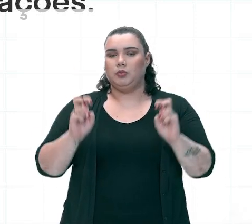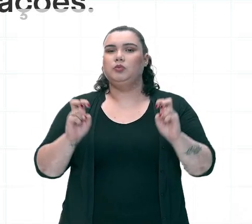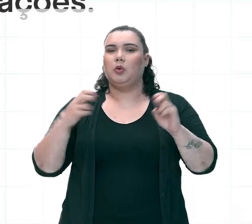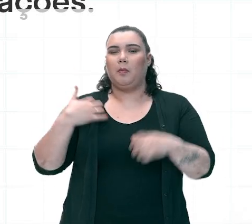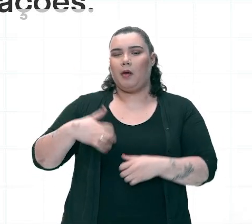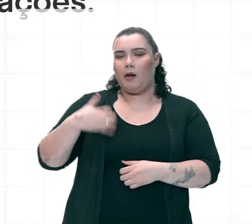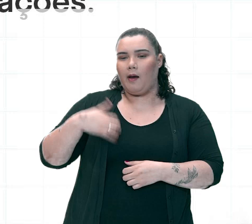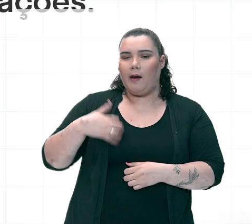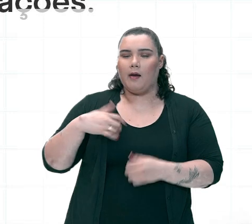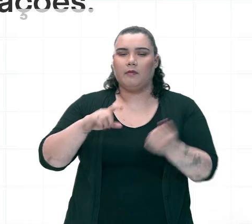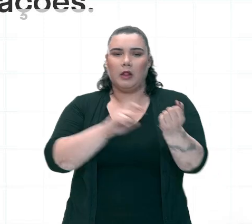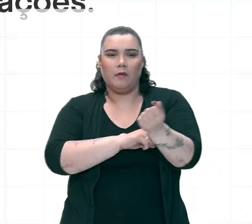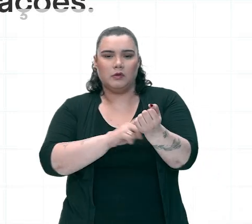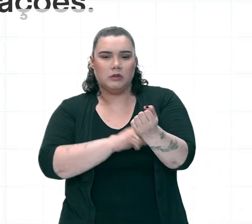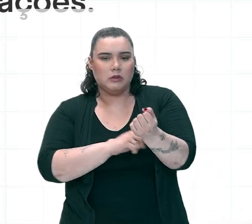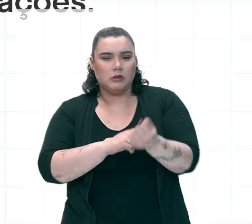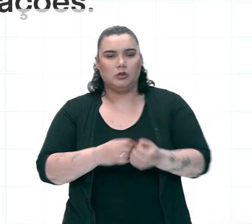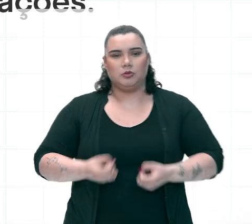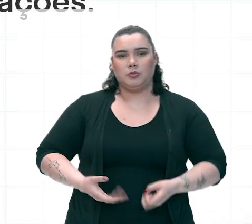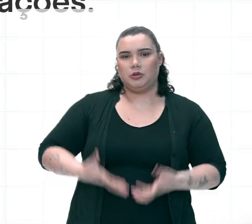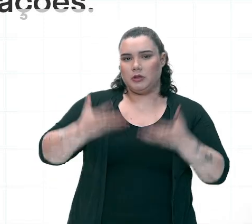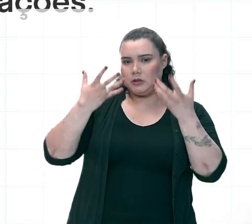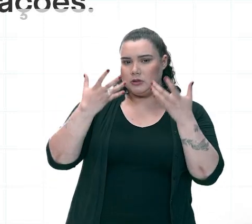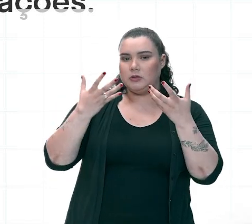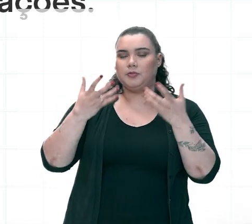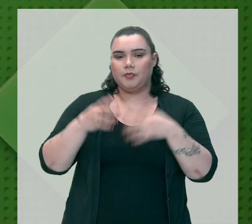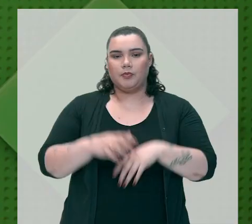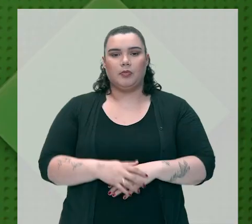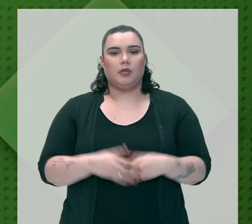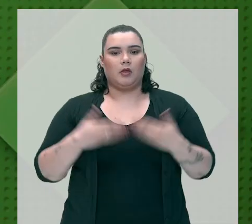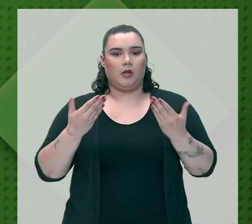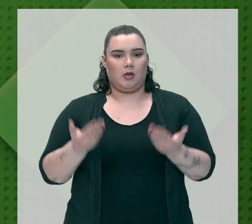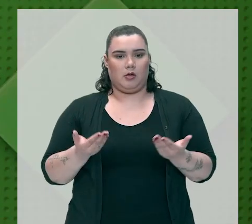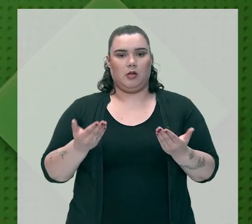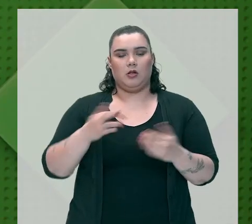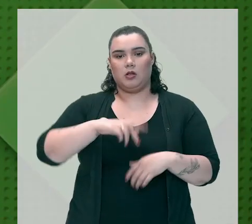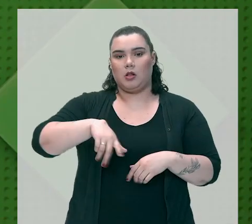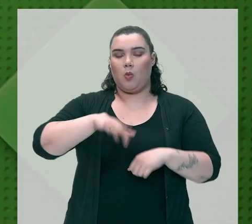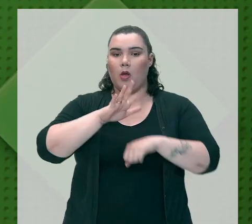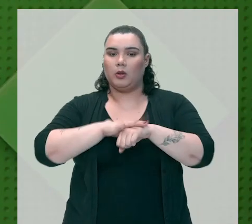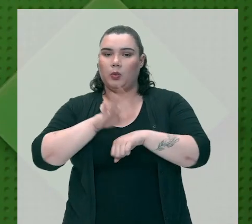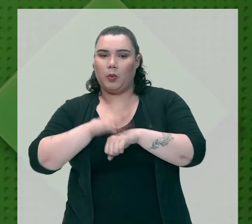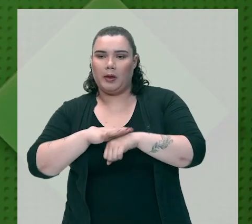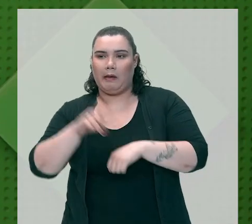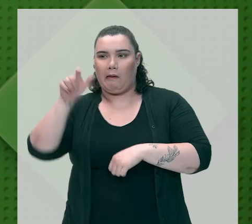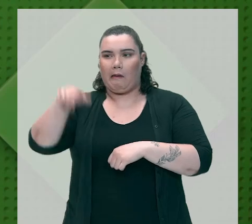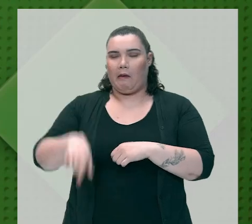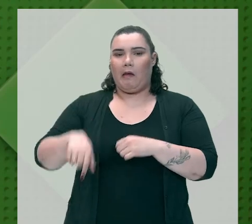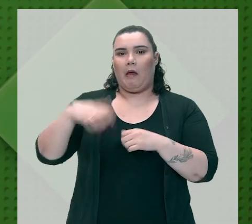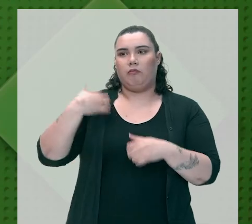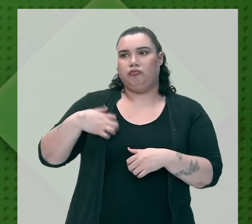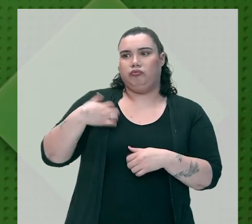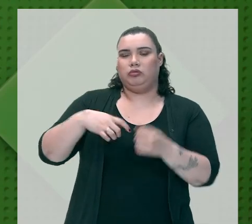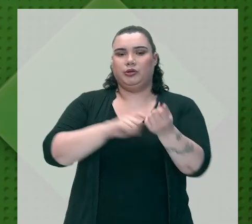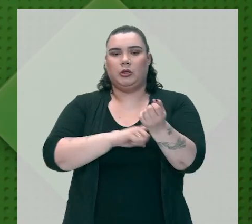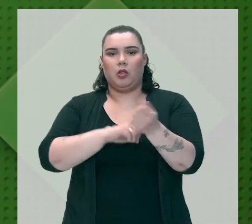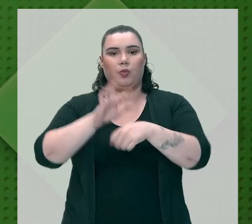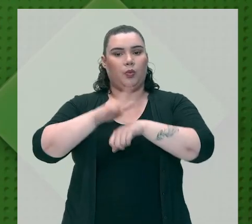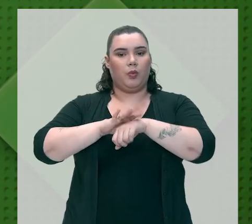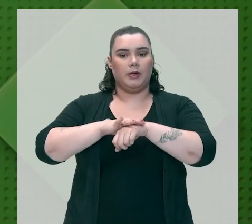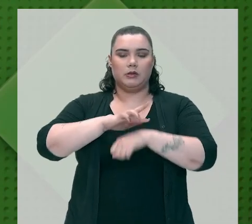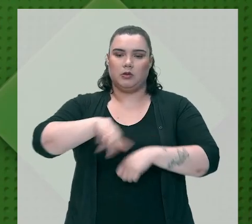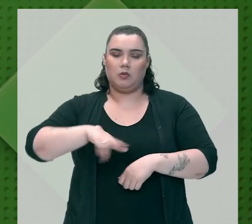viu anteriormente, são diversas situações ali do dia a dia, né? Lembrando que estresse não é uma doença, né? Ah, fulano está estressado.